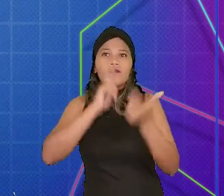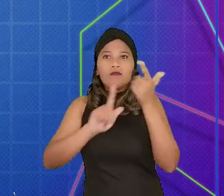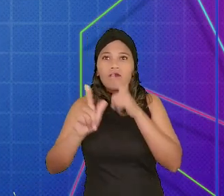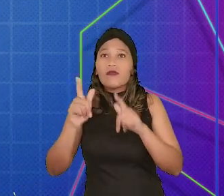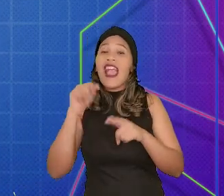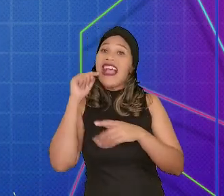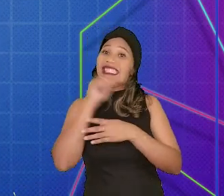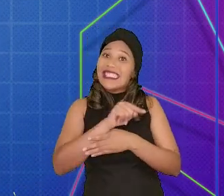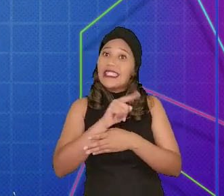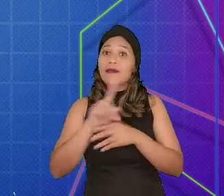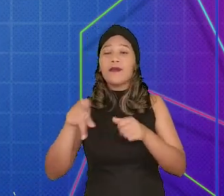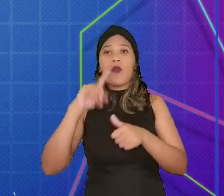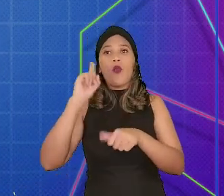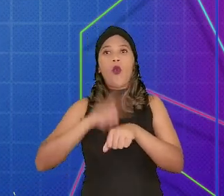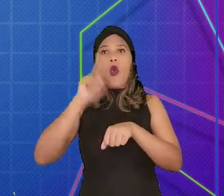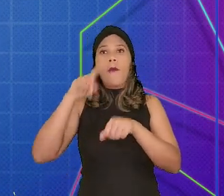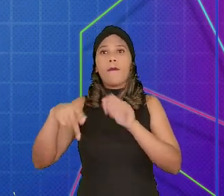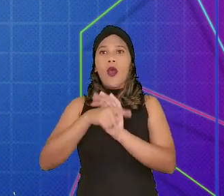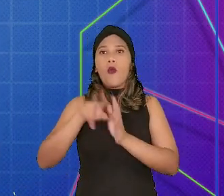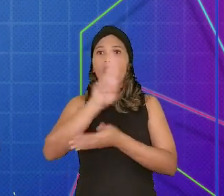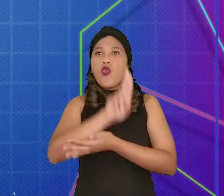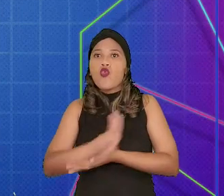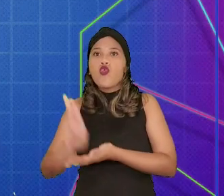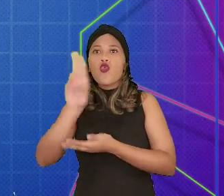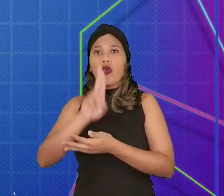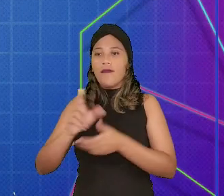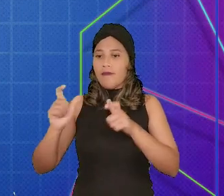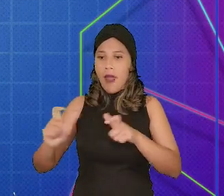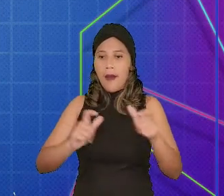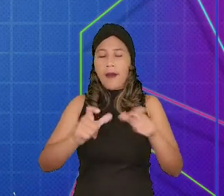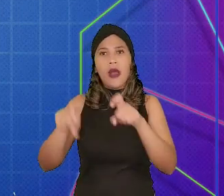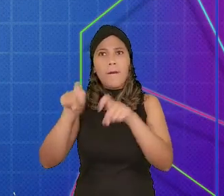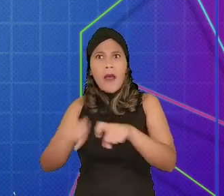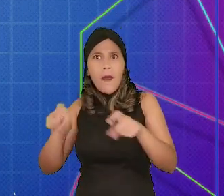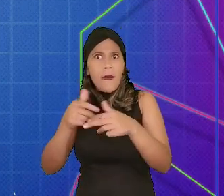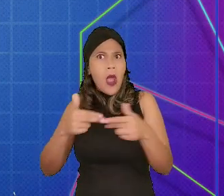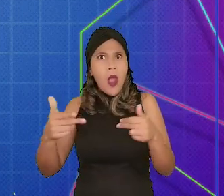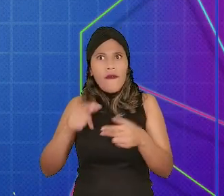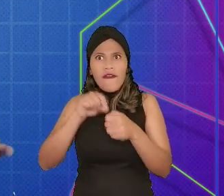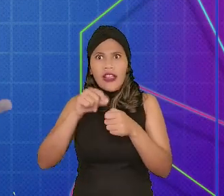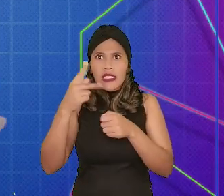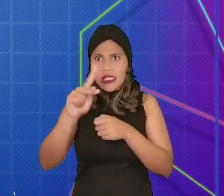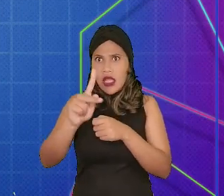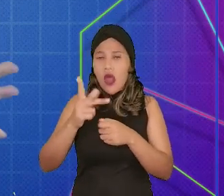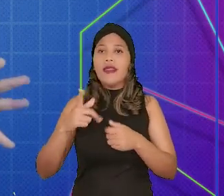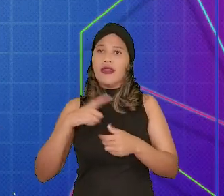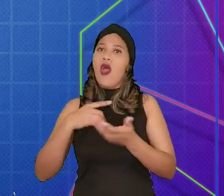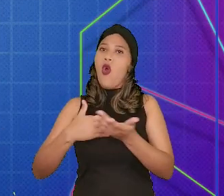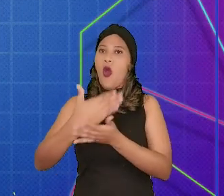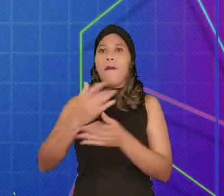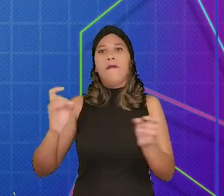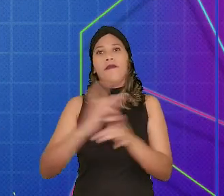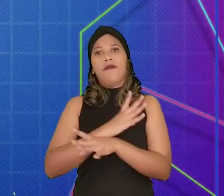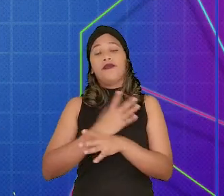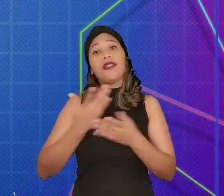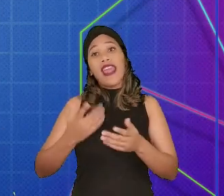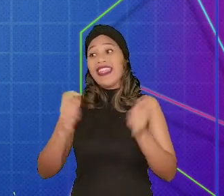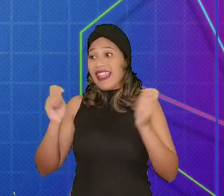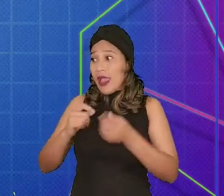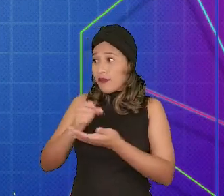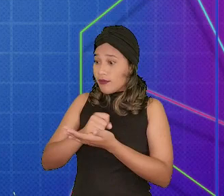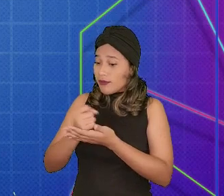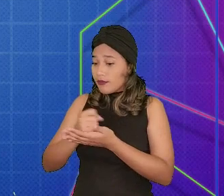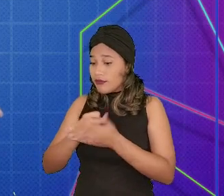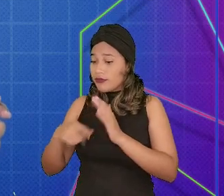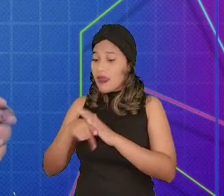codificação. Assim, o momento de utilizar o ambiente de desenvolvimento para fazer o seu jogo tem o seu começo. Os jogos podem